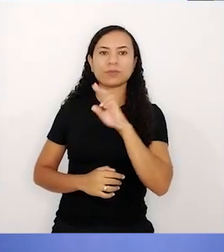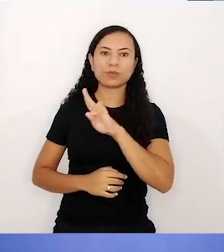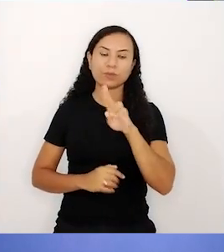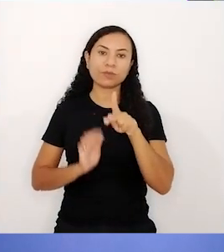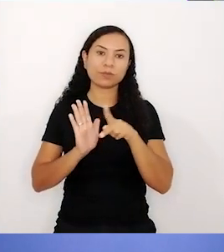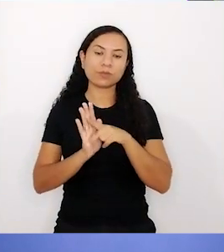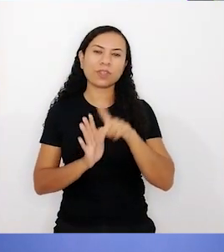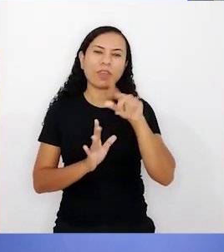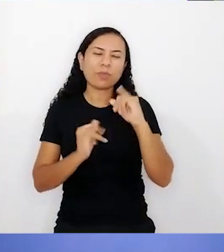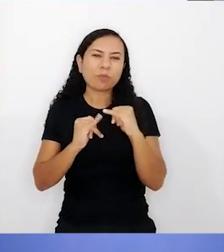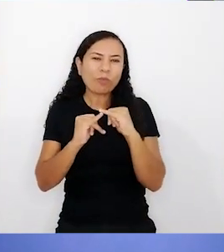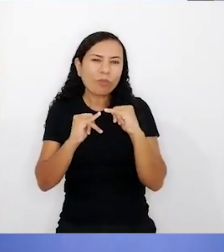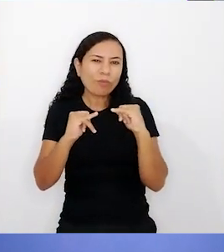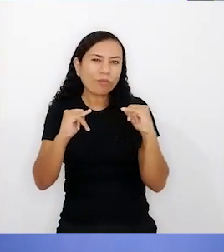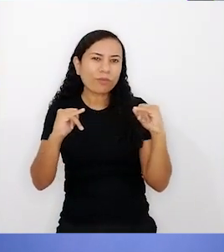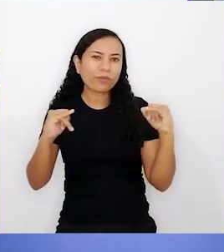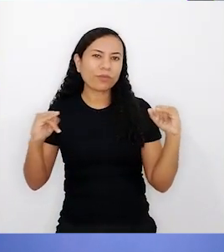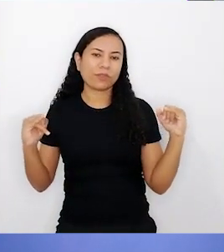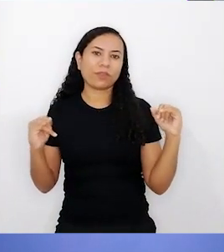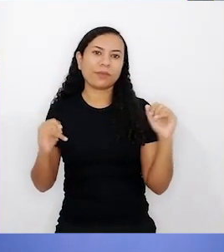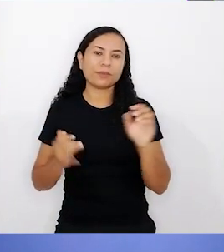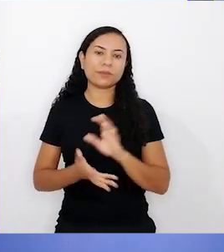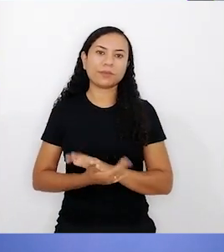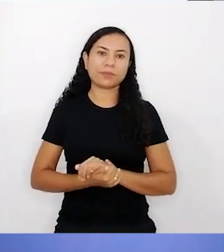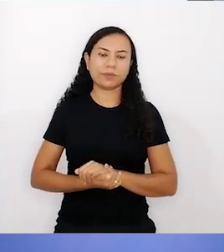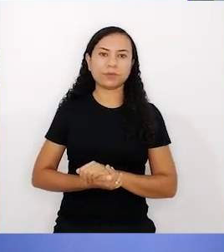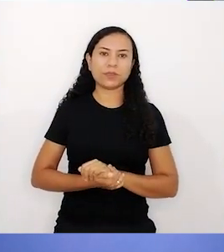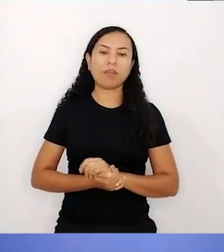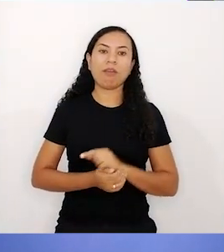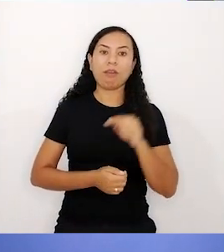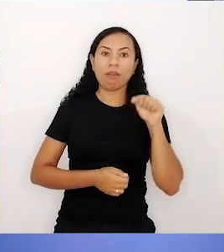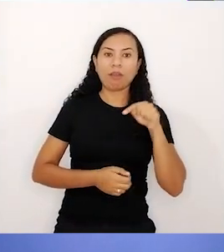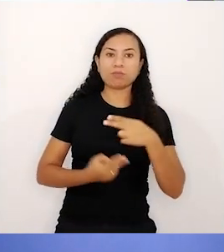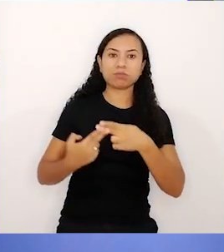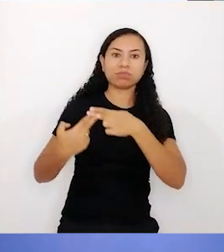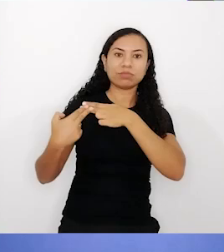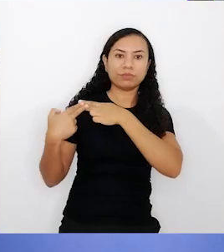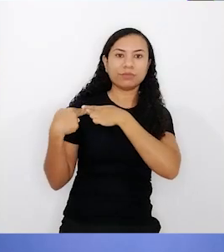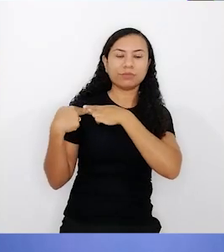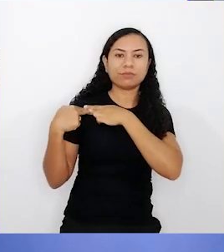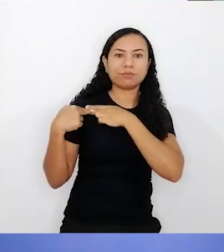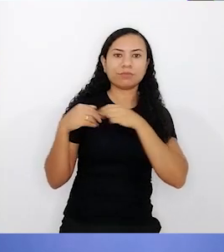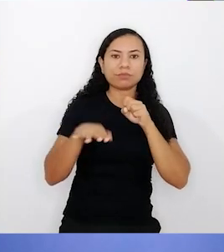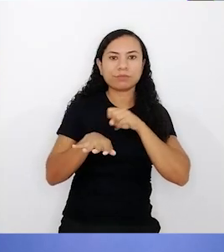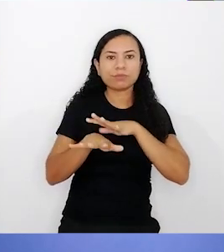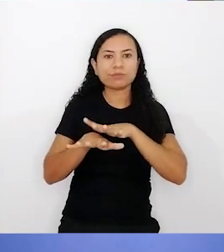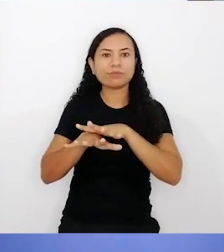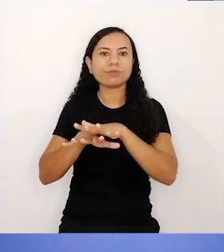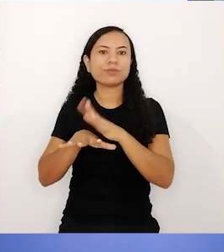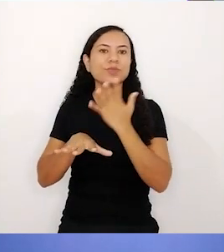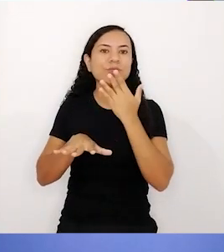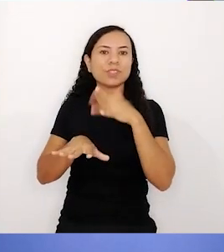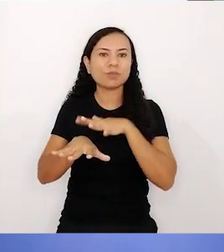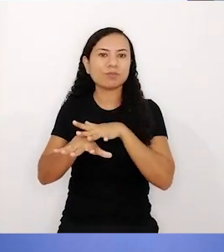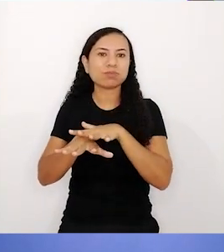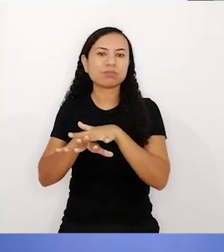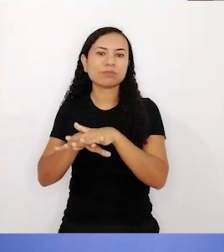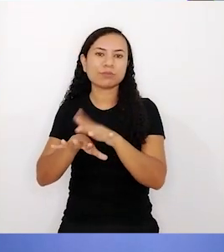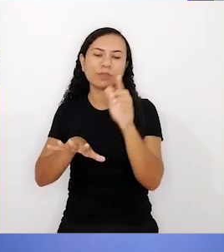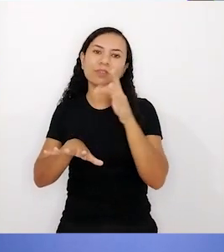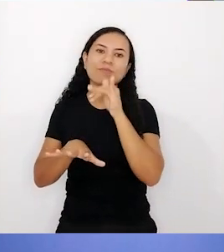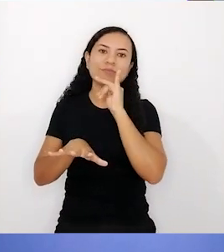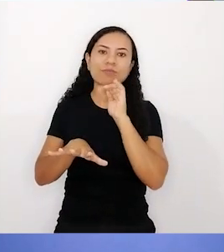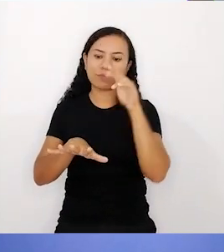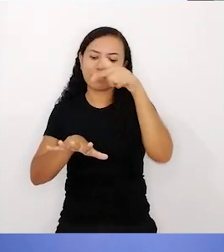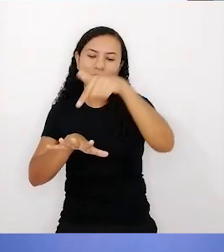delgados, vasos bem finos, e eles são que chegam até as partes extremas do nosso corpo, a